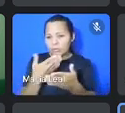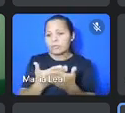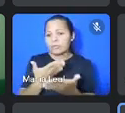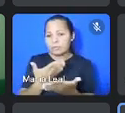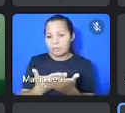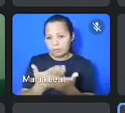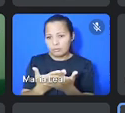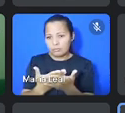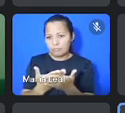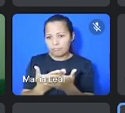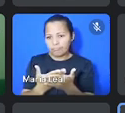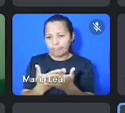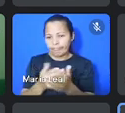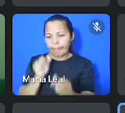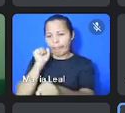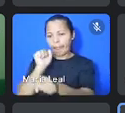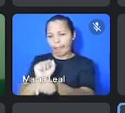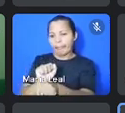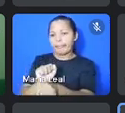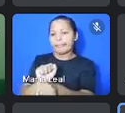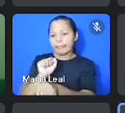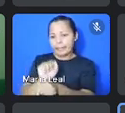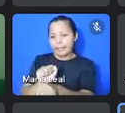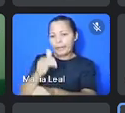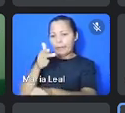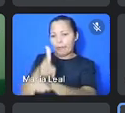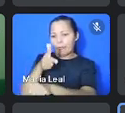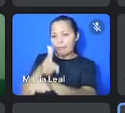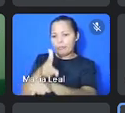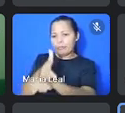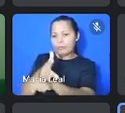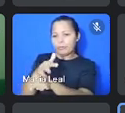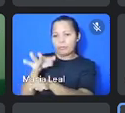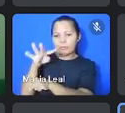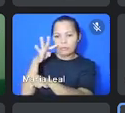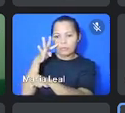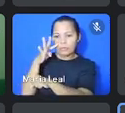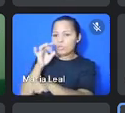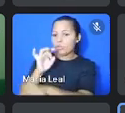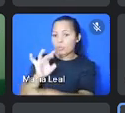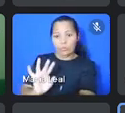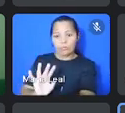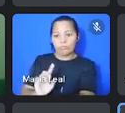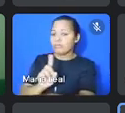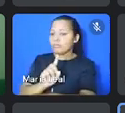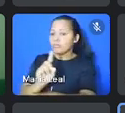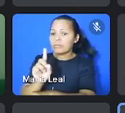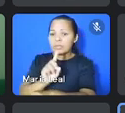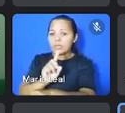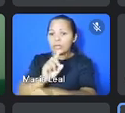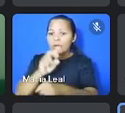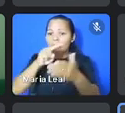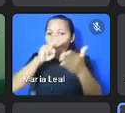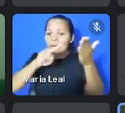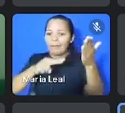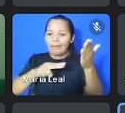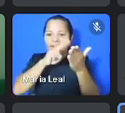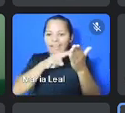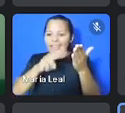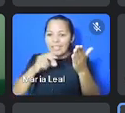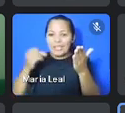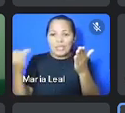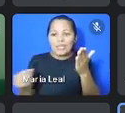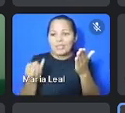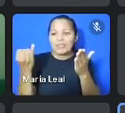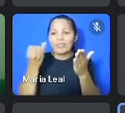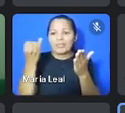não fiquem restritos somente aos meus vídeos. Leiam o material escrito, que tem muito mais